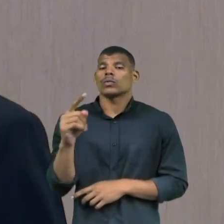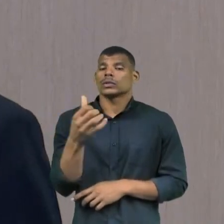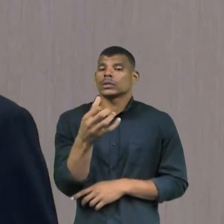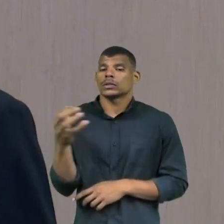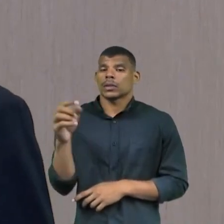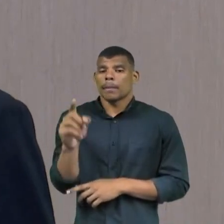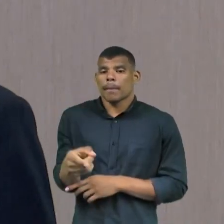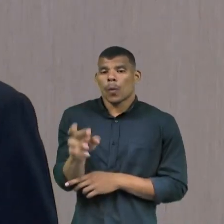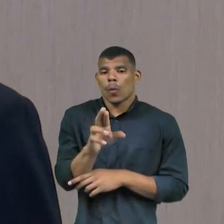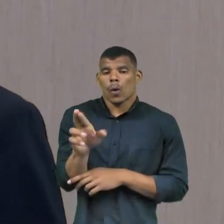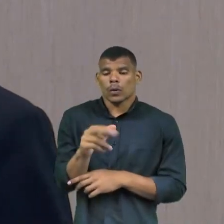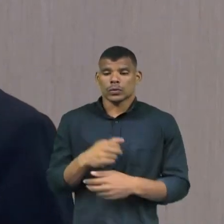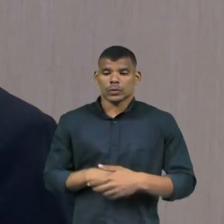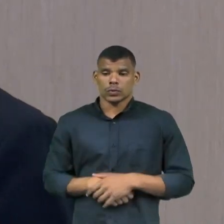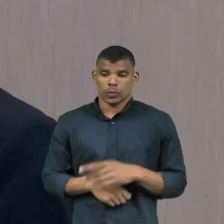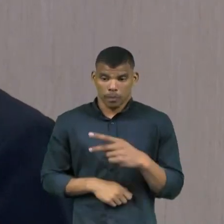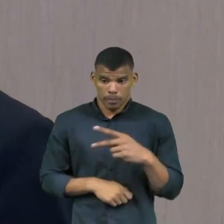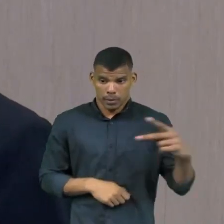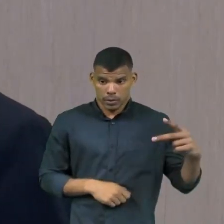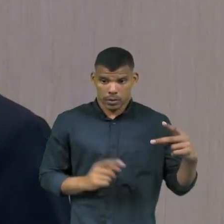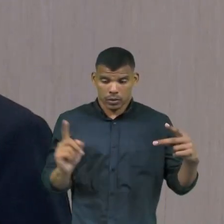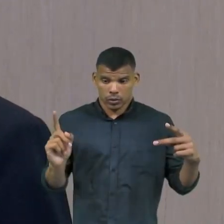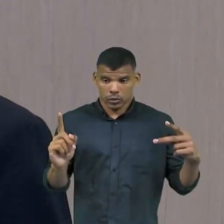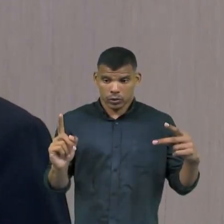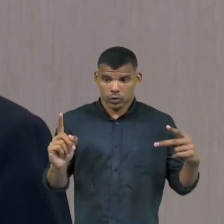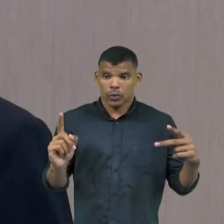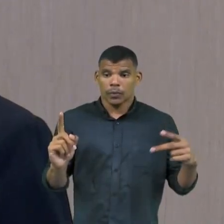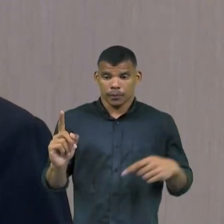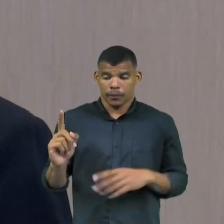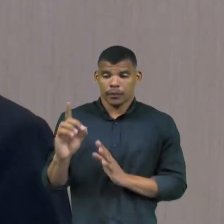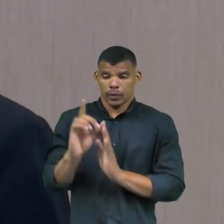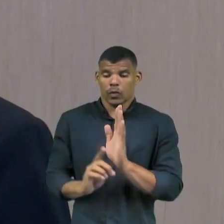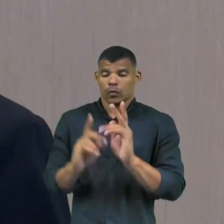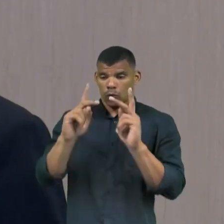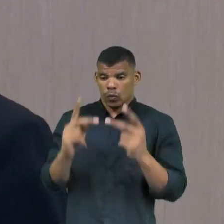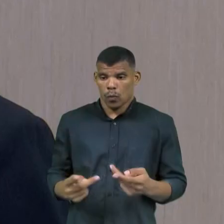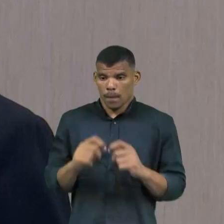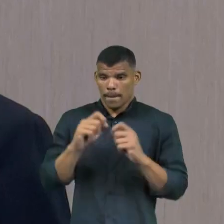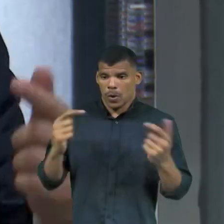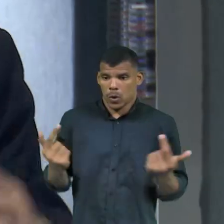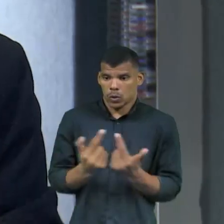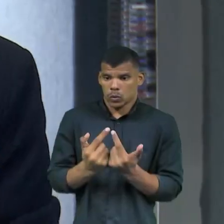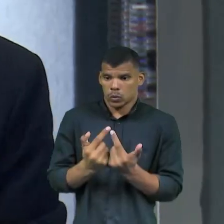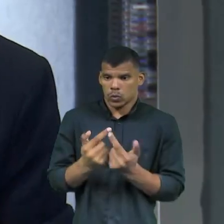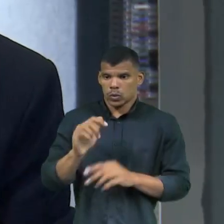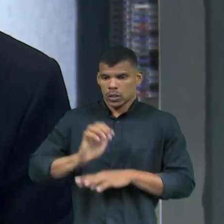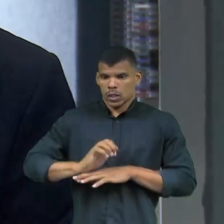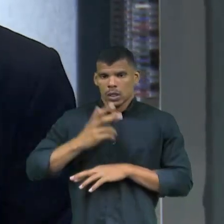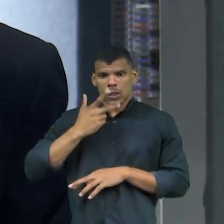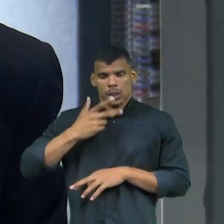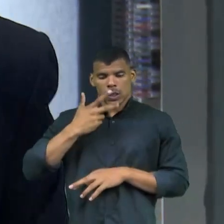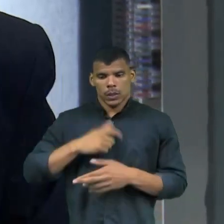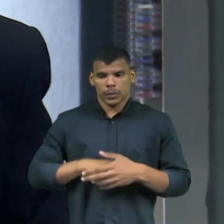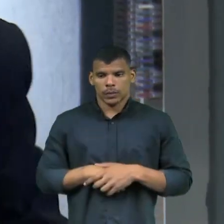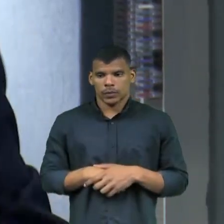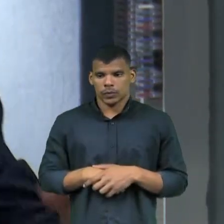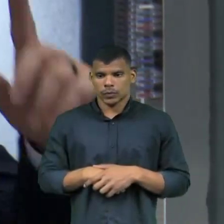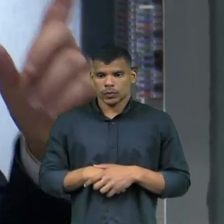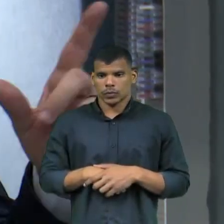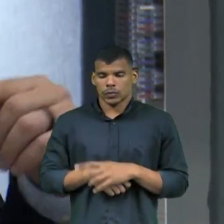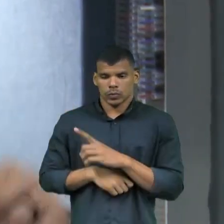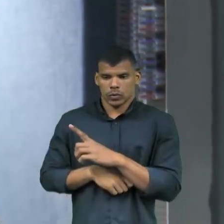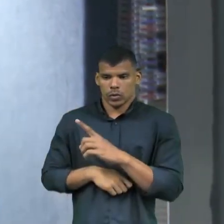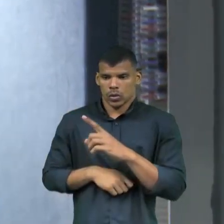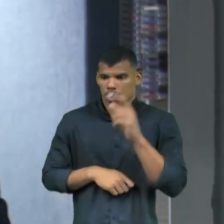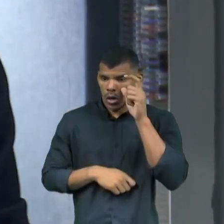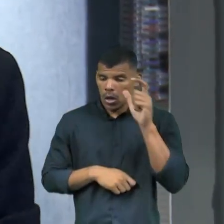R$1,6 bilhão. O presidente da Comissão dos Direitos Humanos da Assembleia Legislativa do Estado do Ceará, deputado Renato